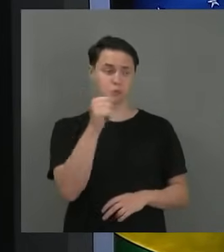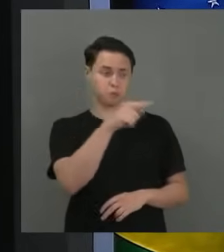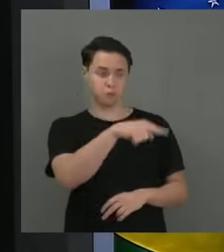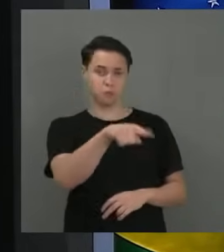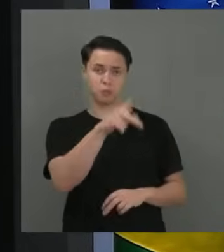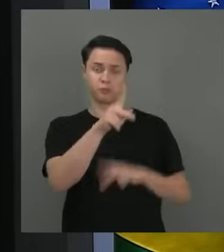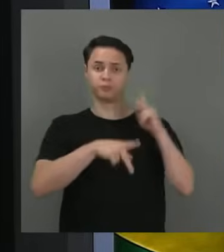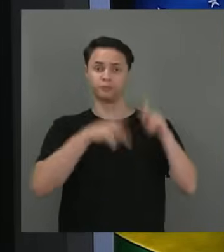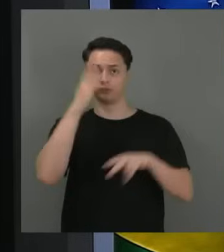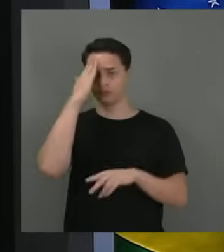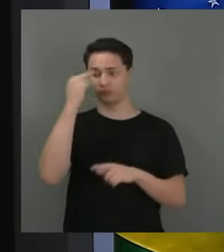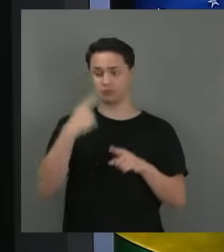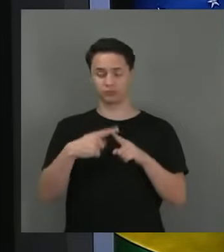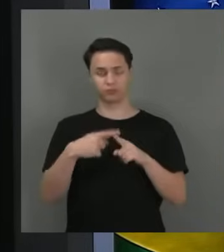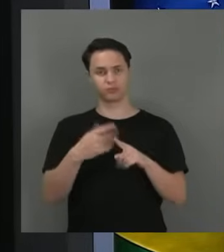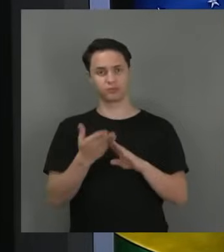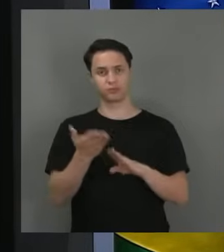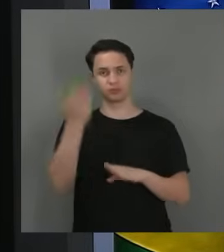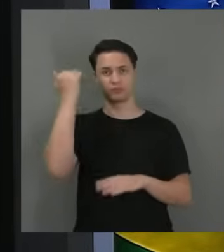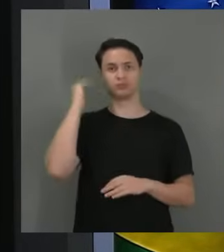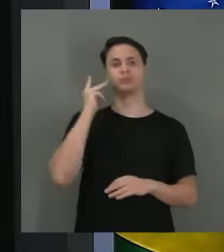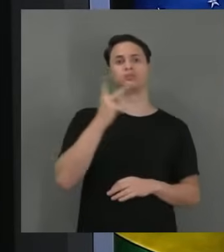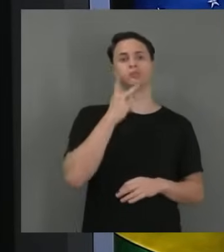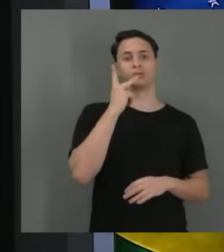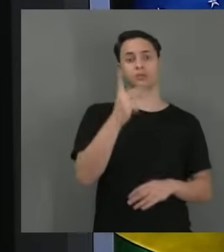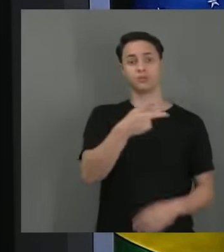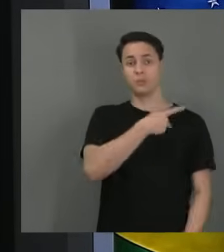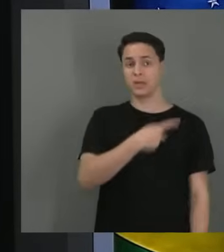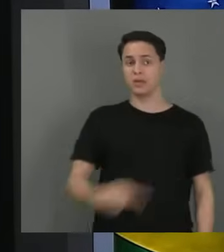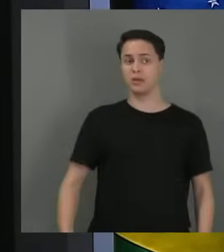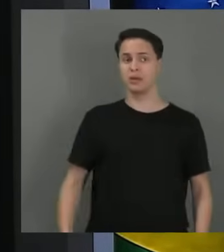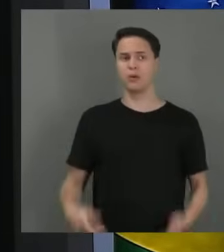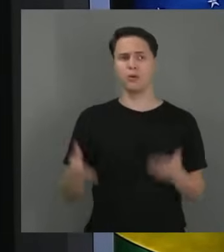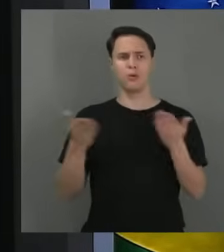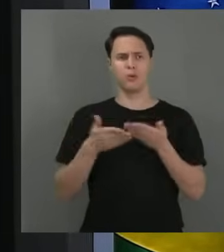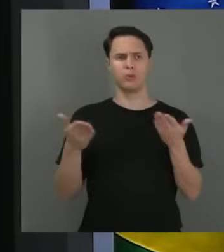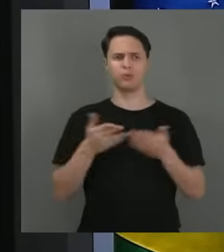população, porque lá atrás disseram, presidente hoje,